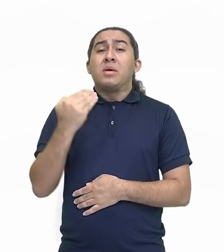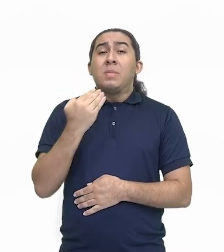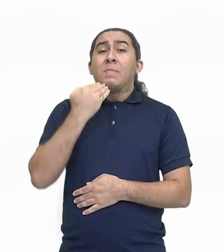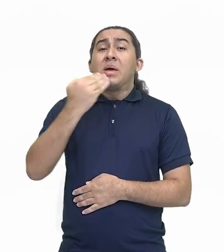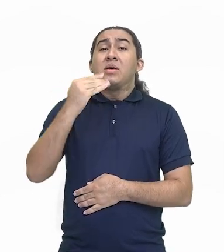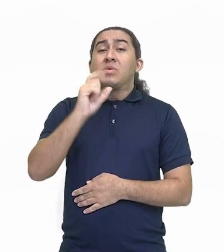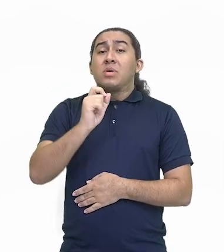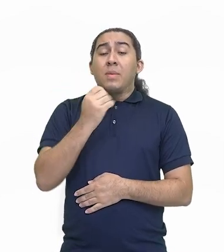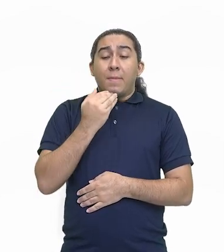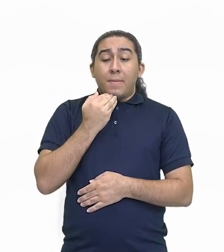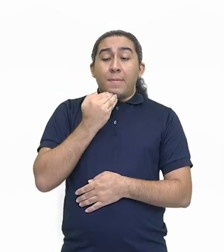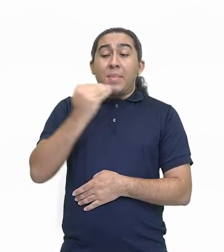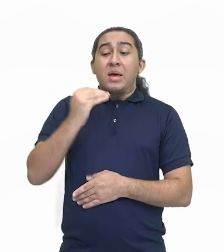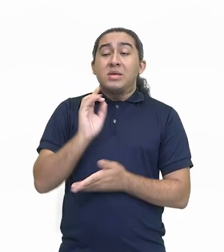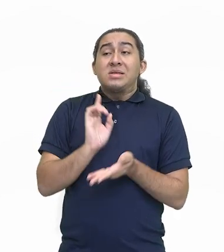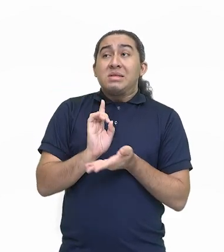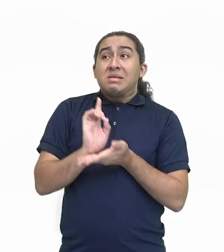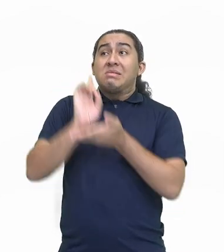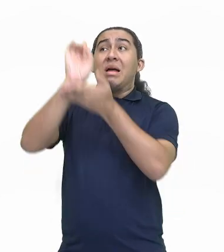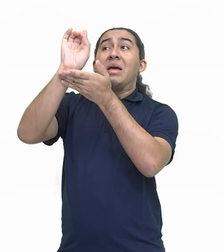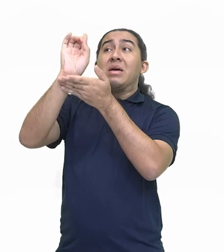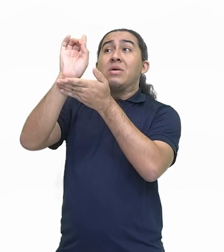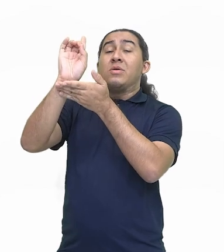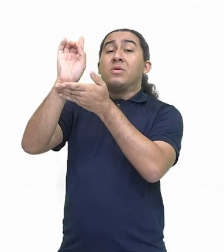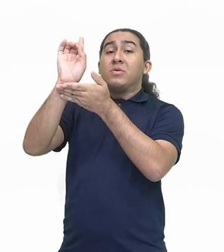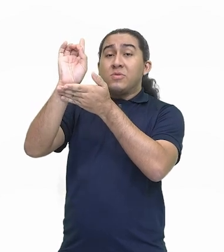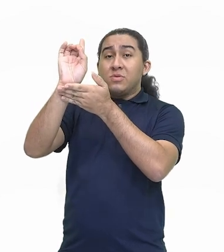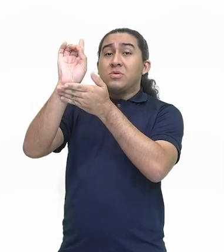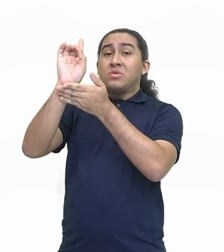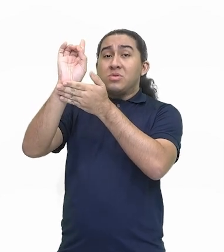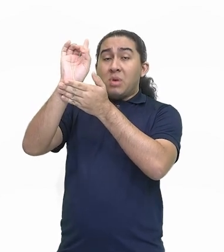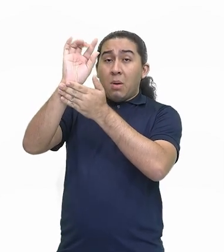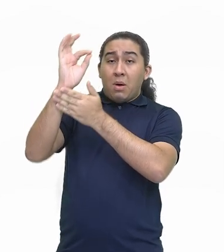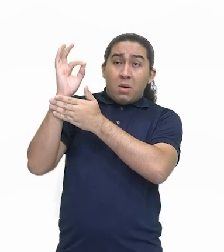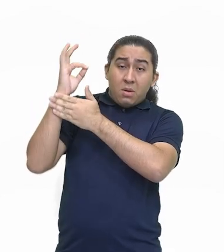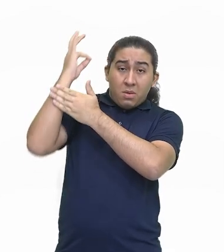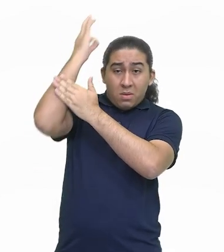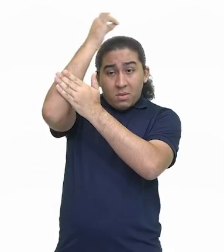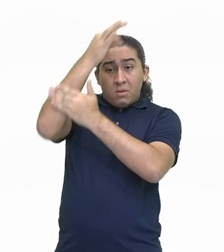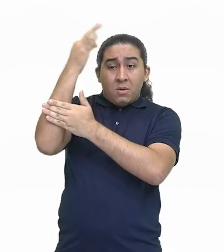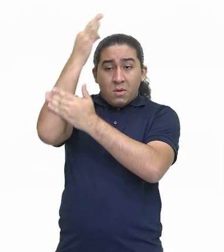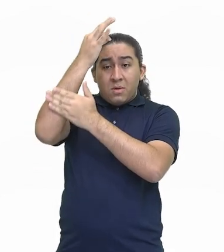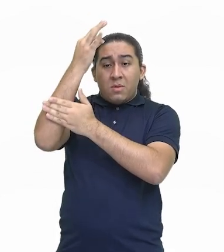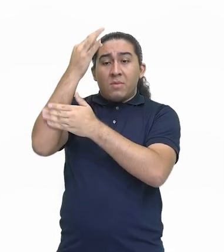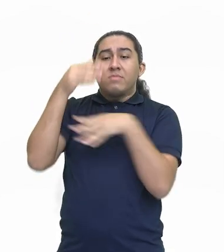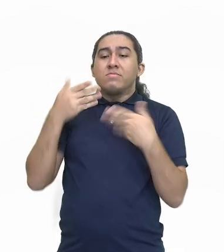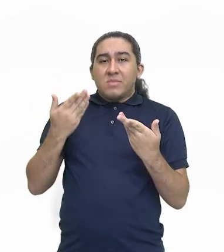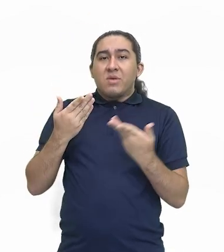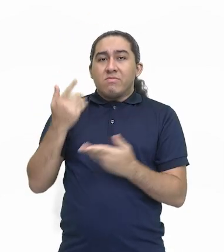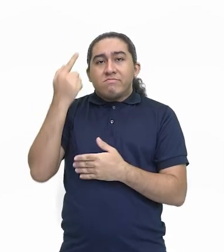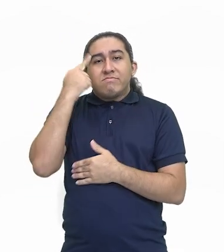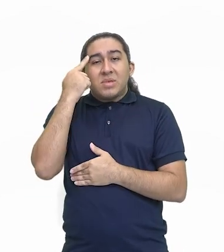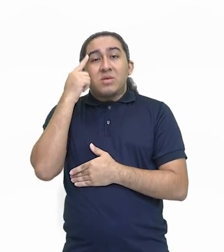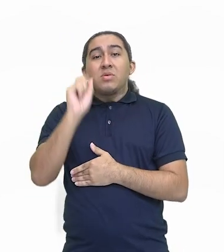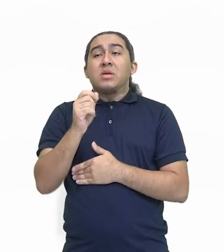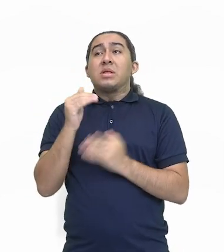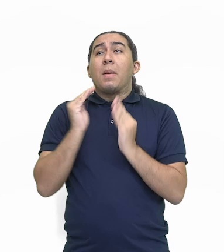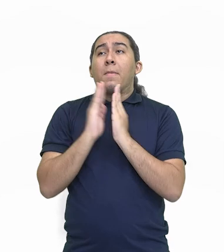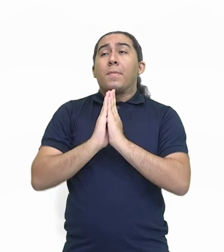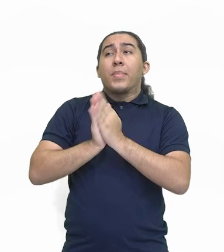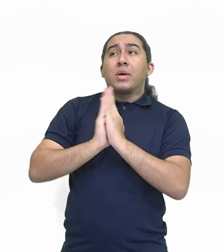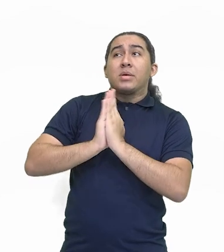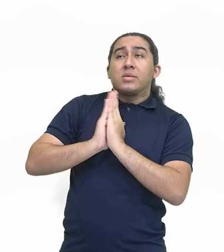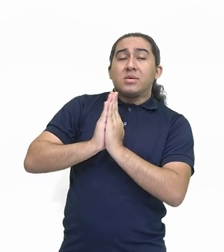peço a Deus, né? A Deus nosso Senhor. Né? Então ele está já